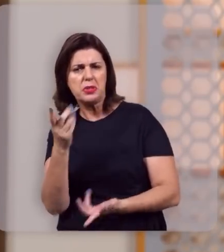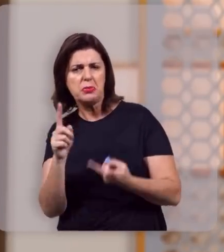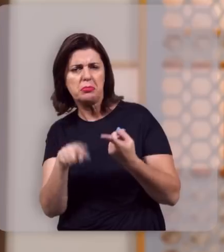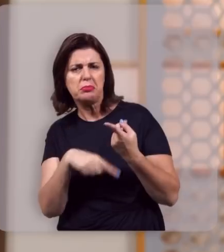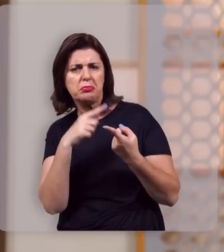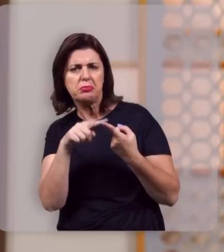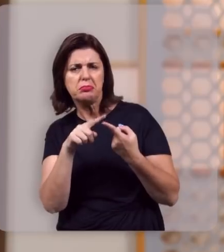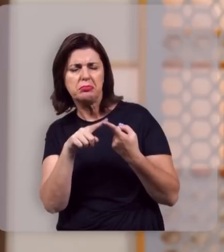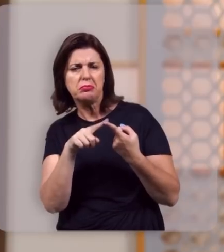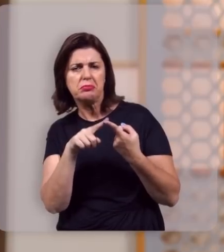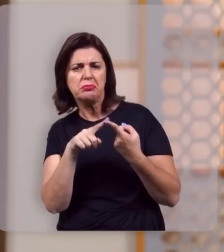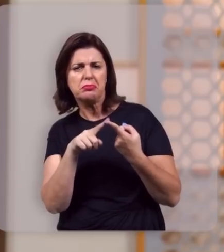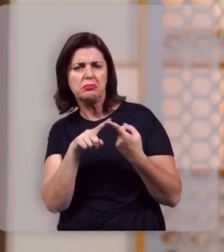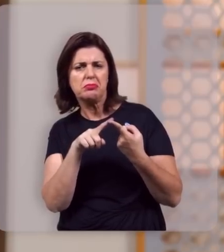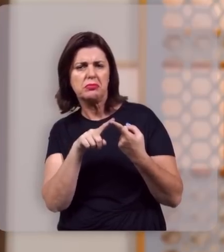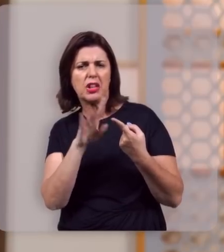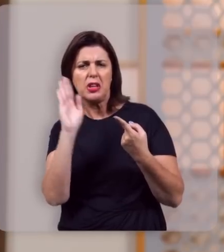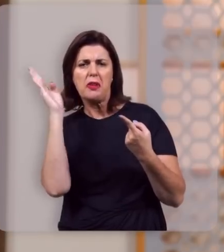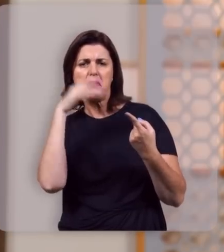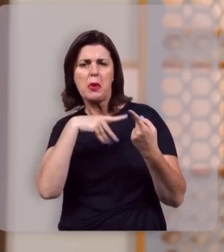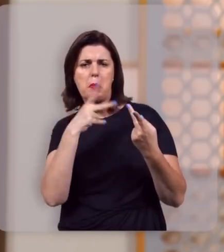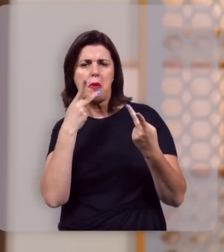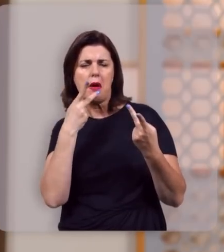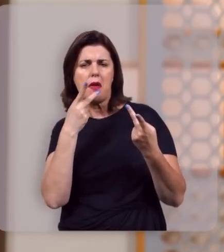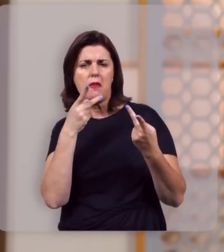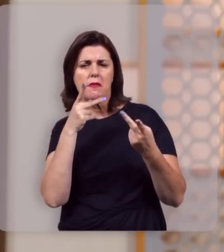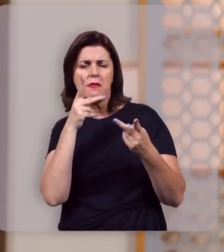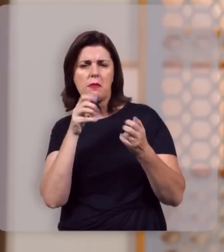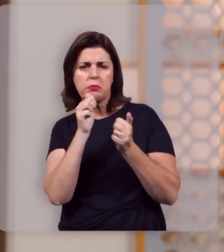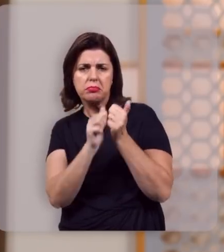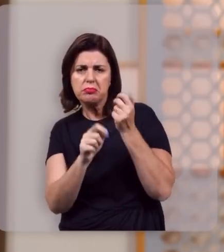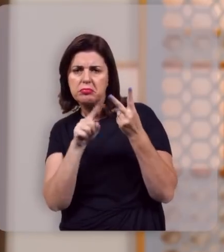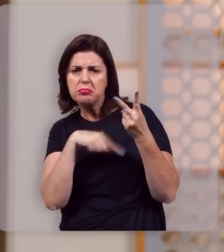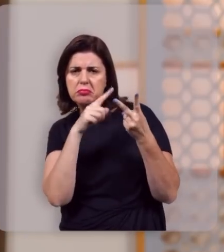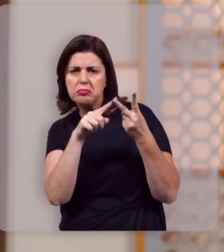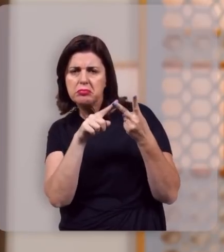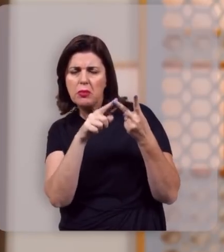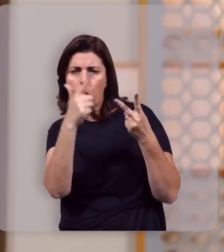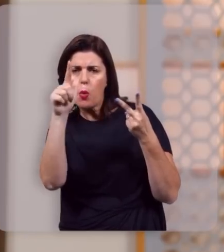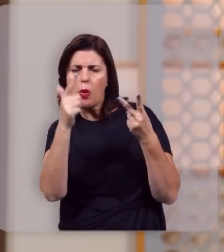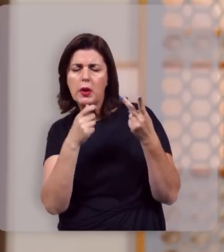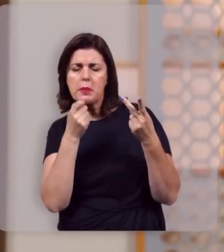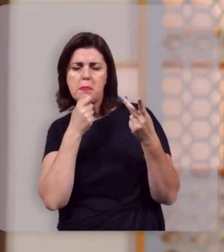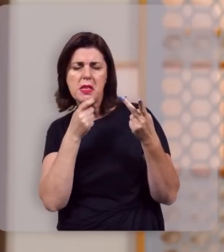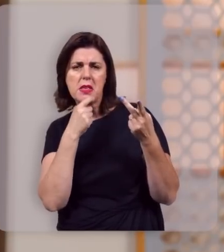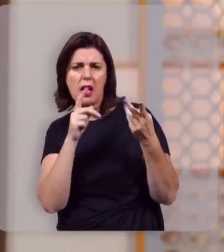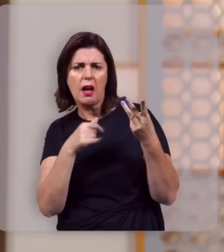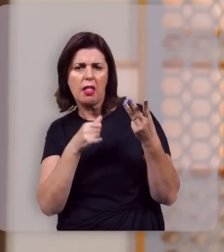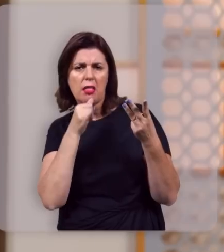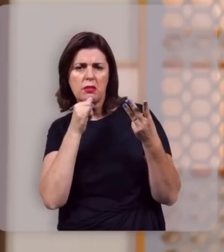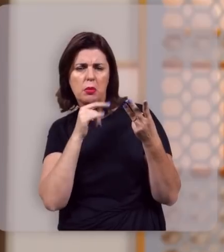vez? Falou mal dos outros alguma vez? Contou alguma piada